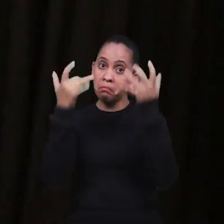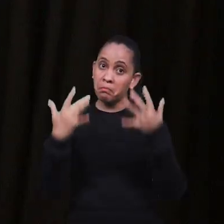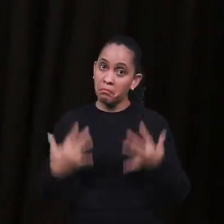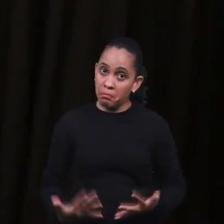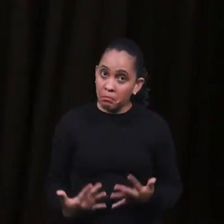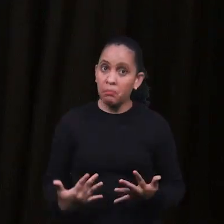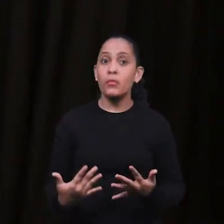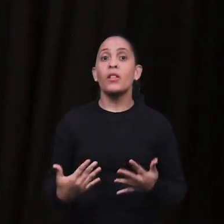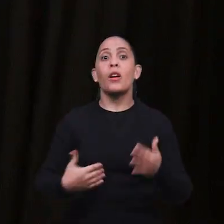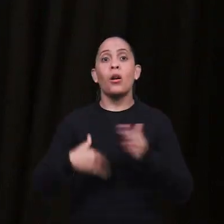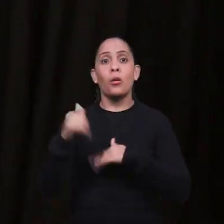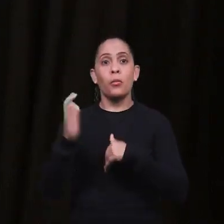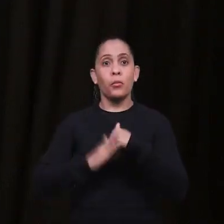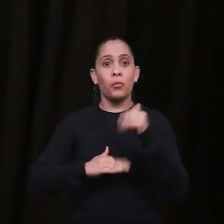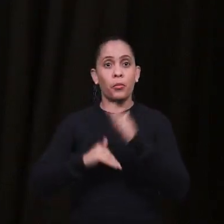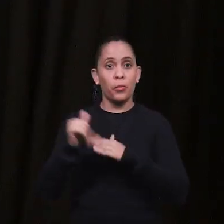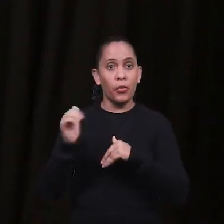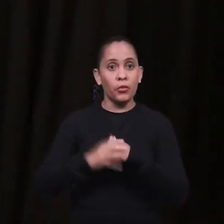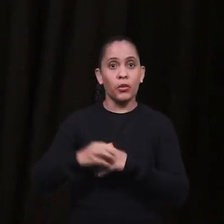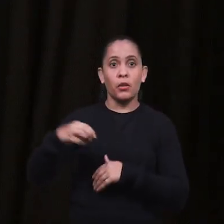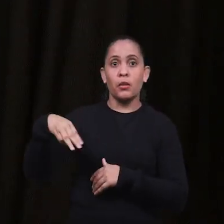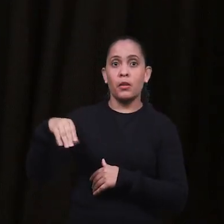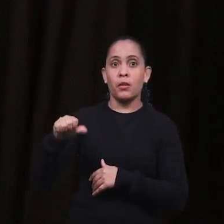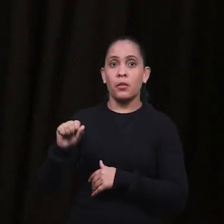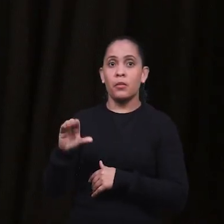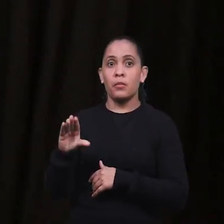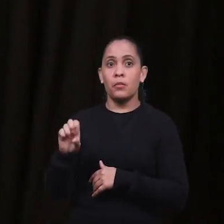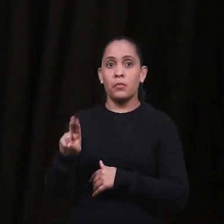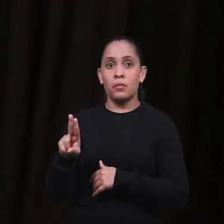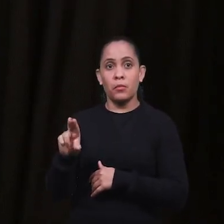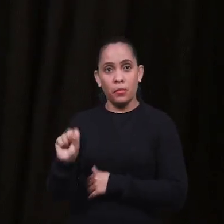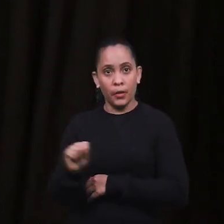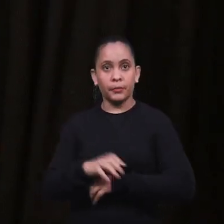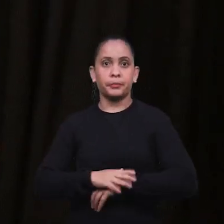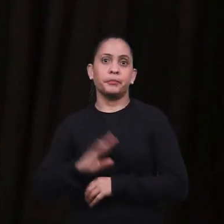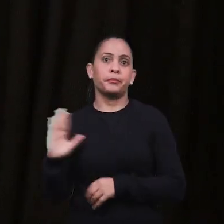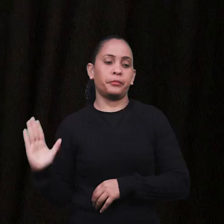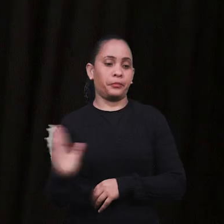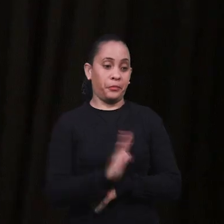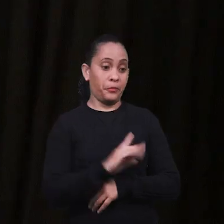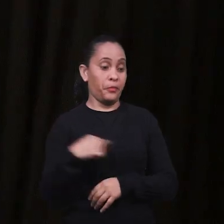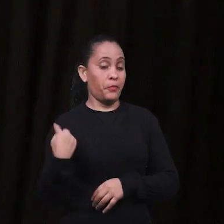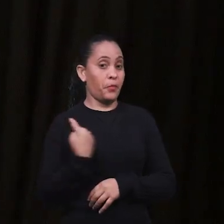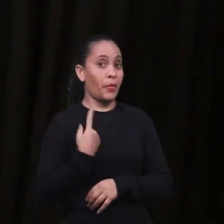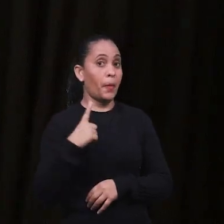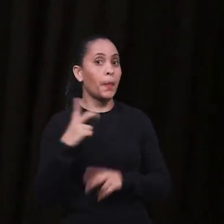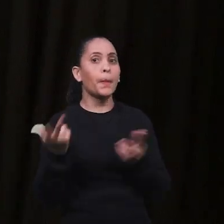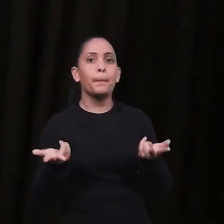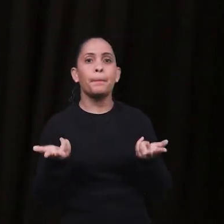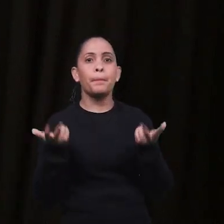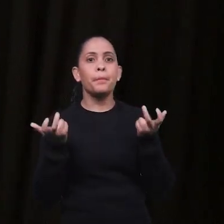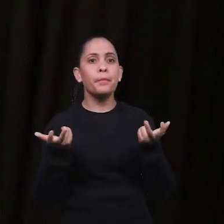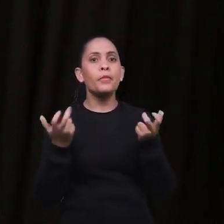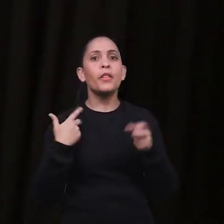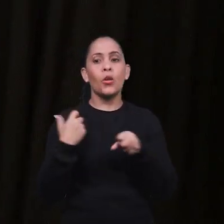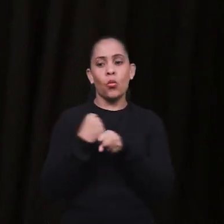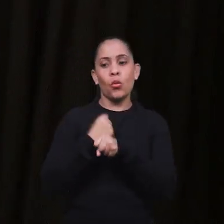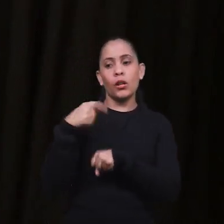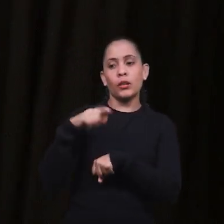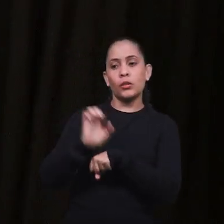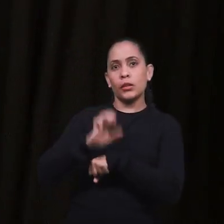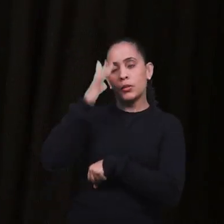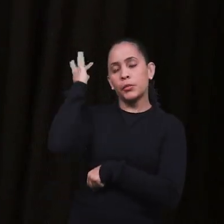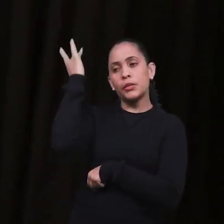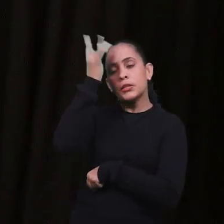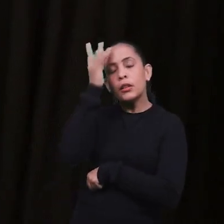para o estado é o especialista e CEO da Café, Marcos Magalhães. E isso faz com que a gente tenha a percepção de que vamos ter um